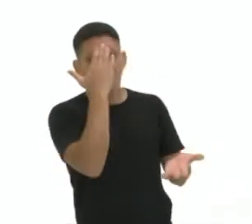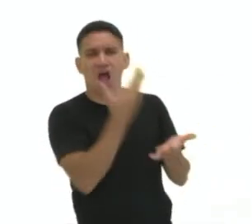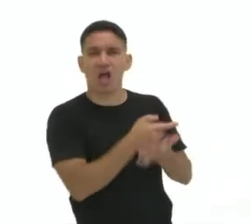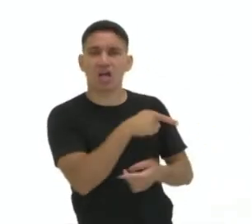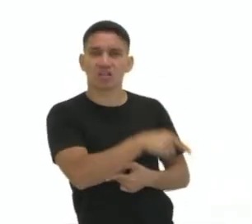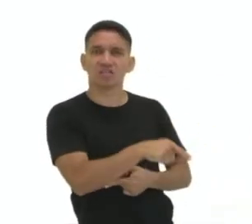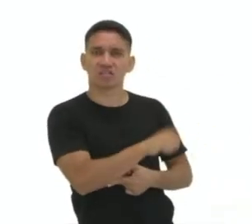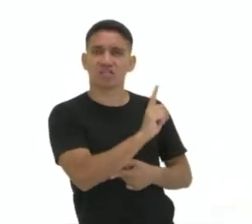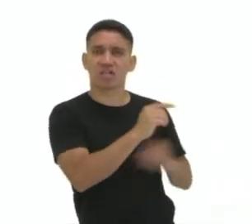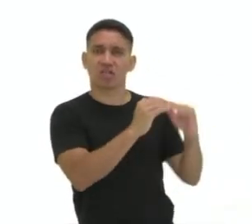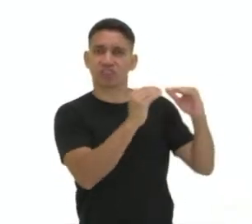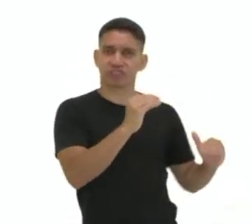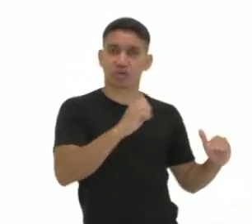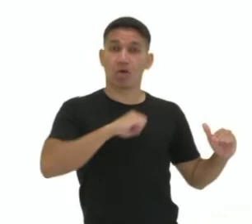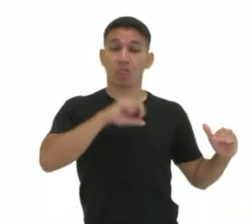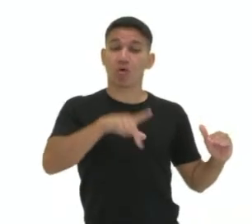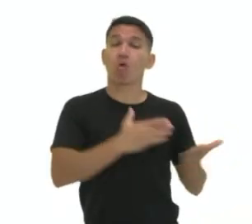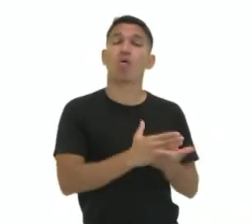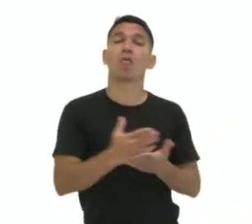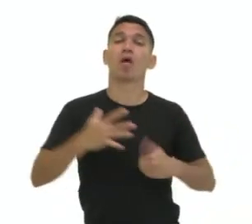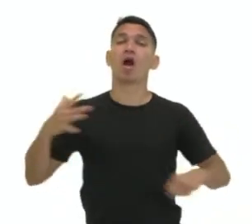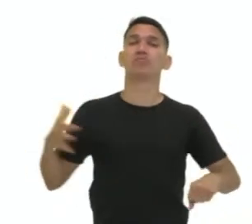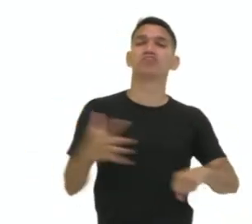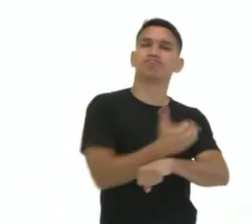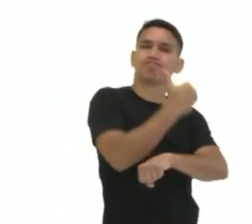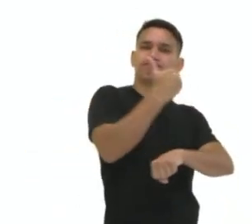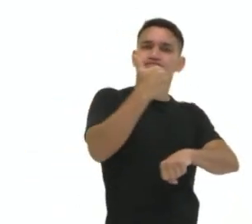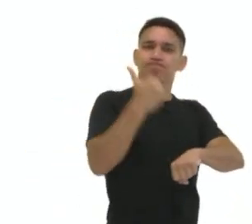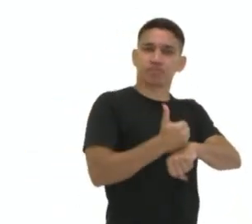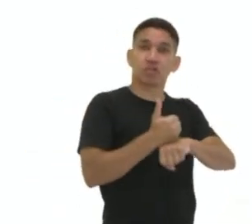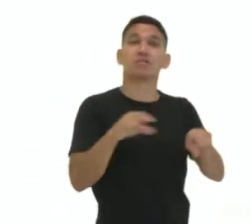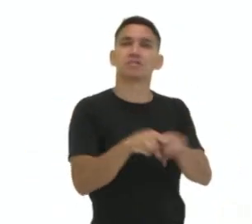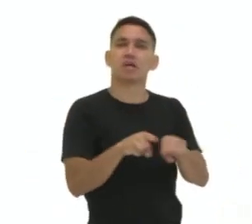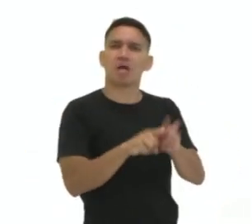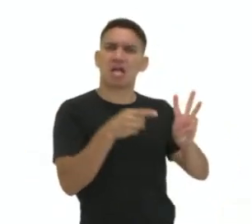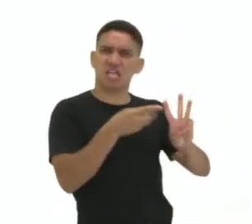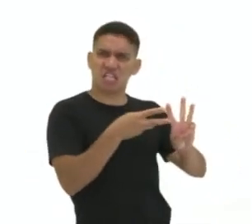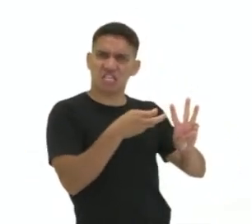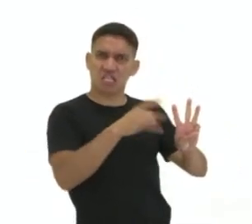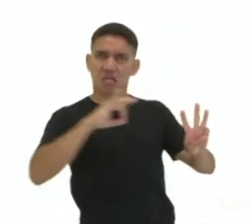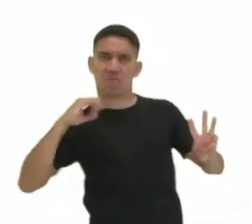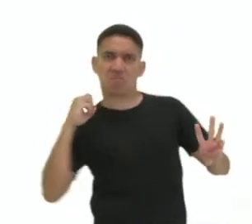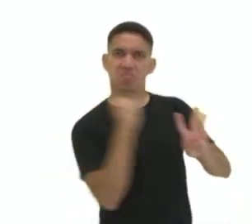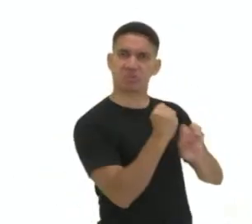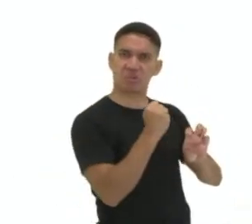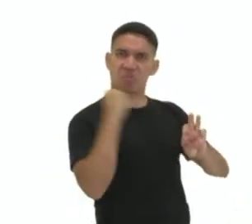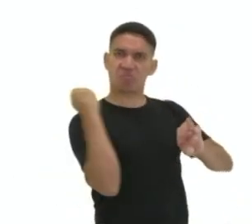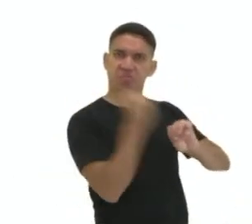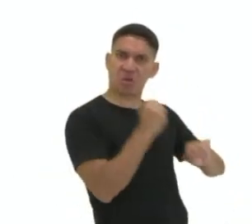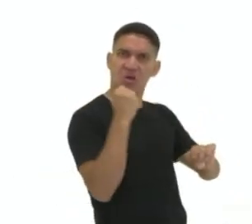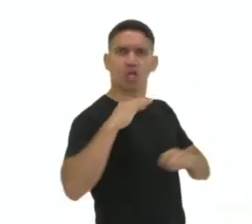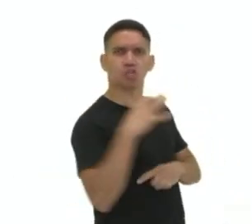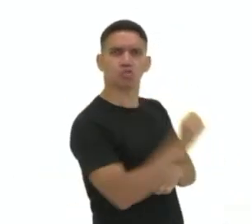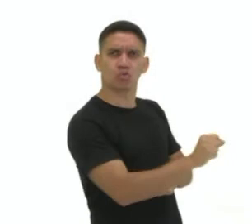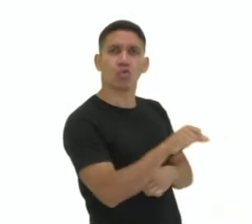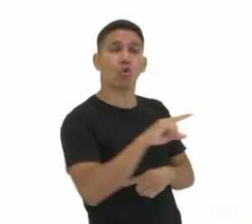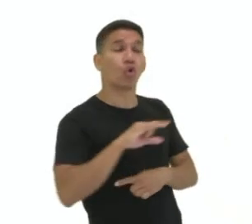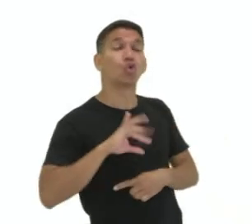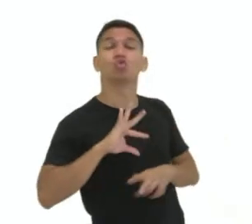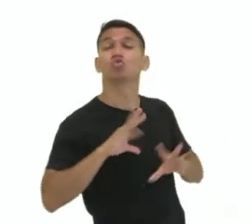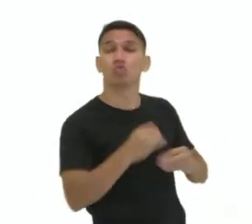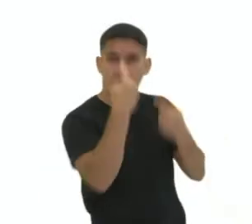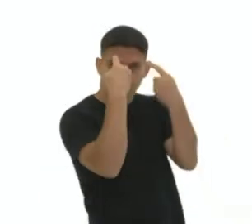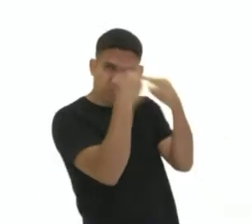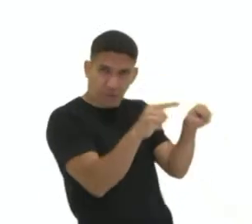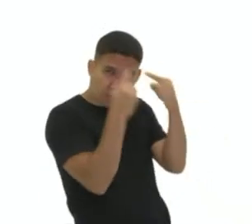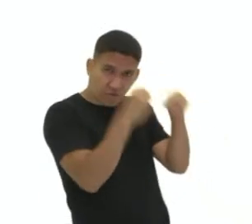os portugueses passaram a dominar e exterminar a população indígena. Impuseram então por meio da violência